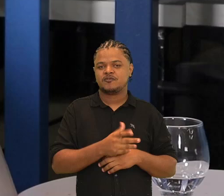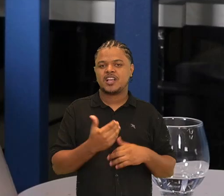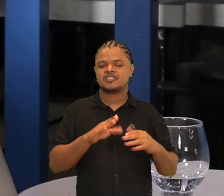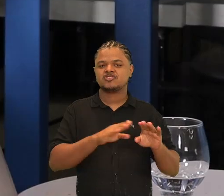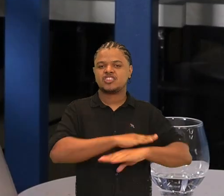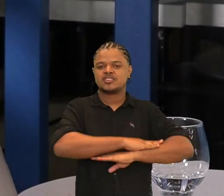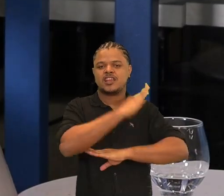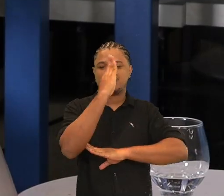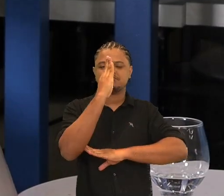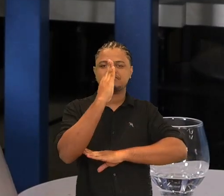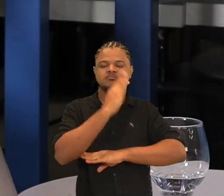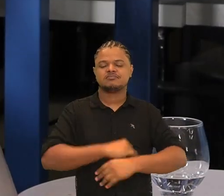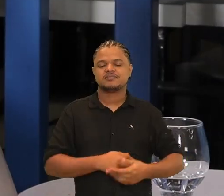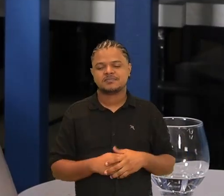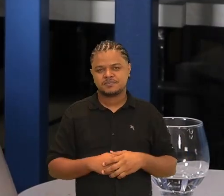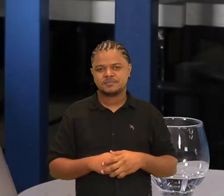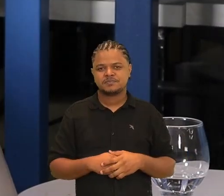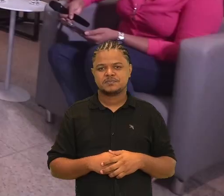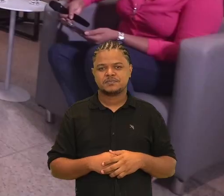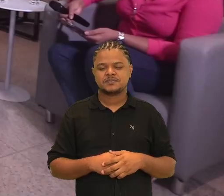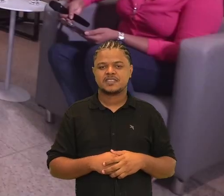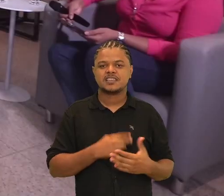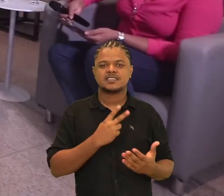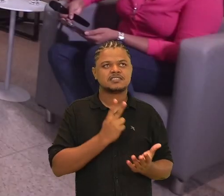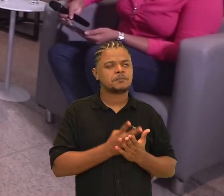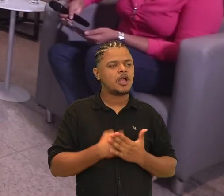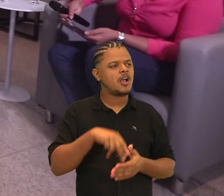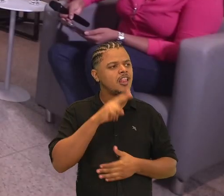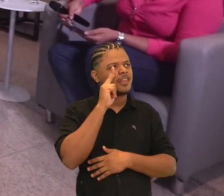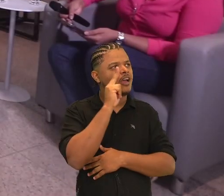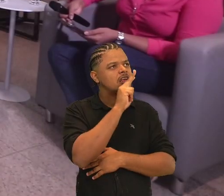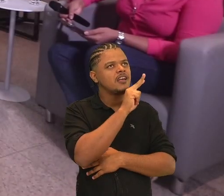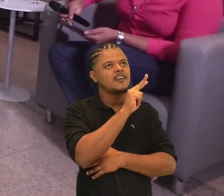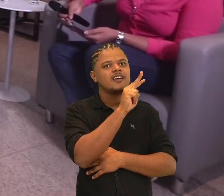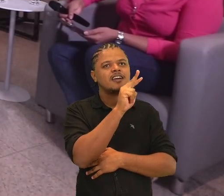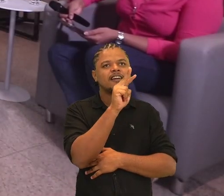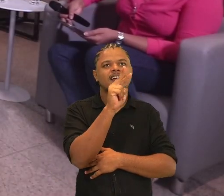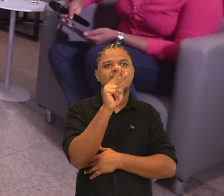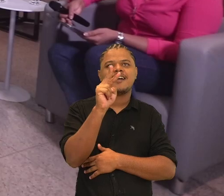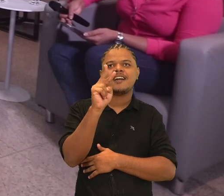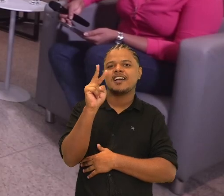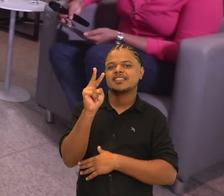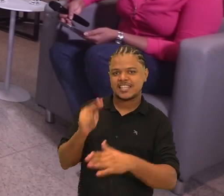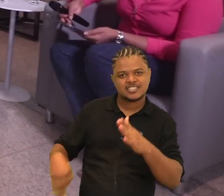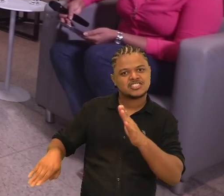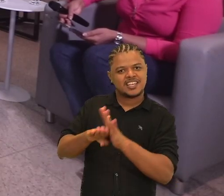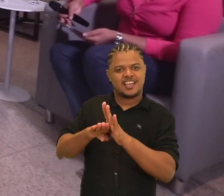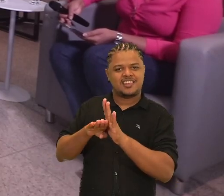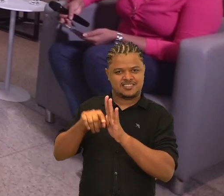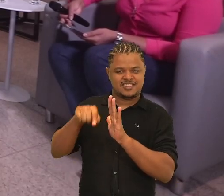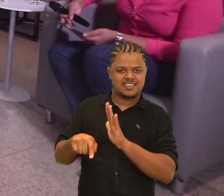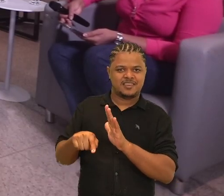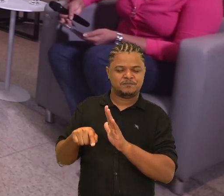assim, parecia que não tinha criança dentro do ônibus. Ele foi olhando a paisagem até quando chegou lá. Eu digo, olha que interessante. E a gente